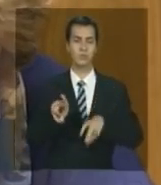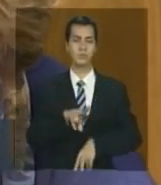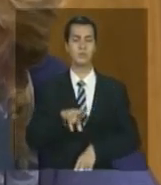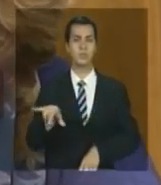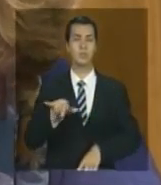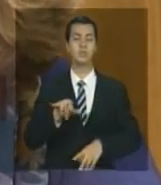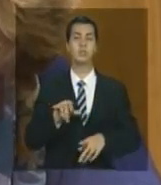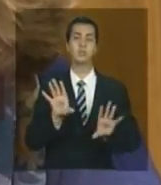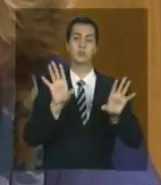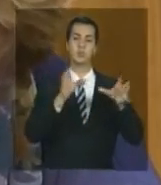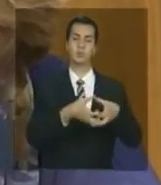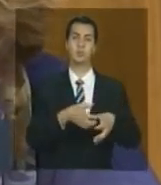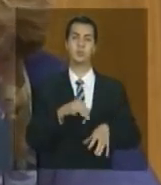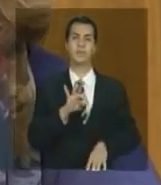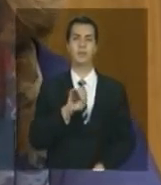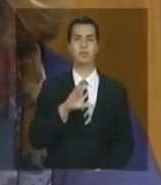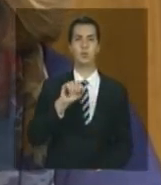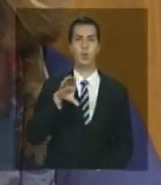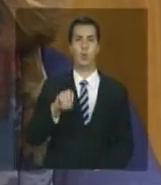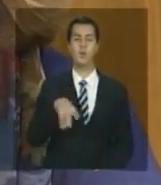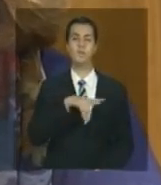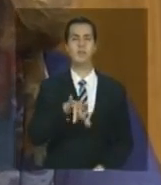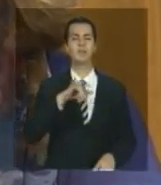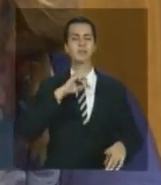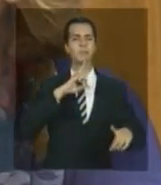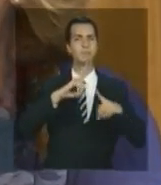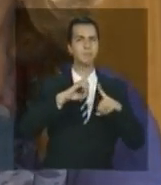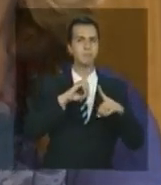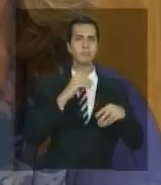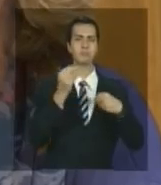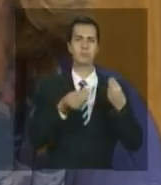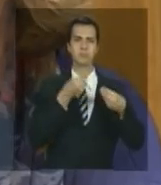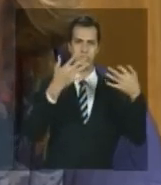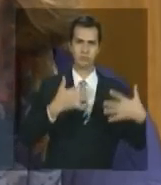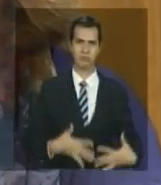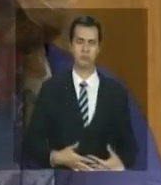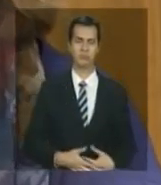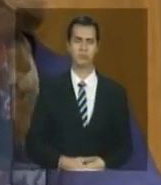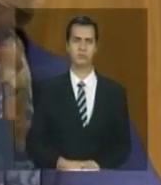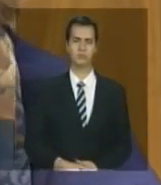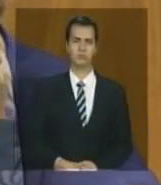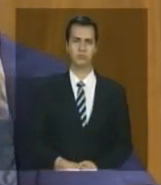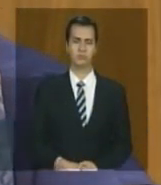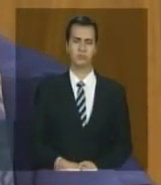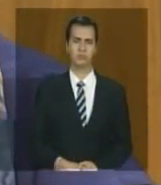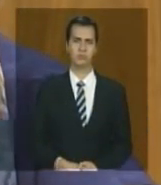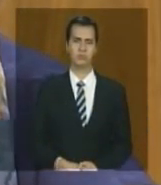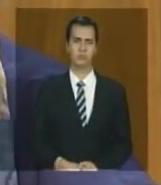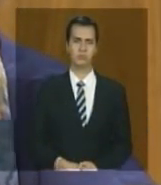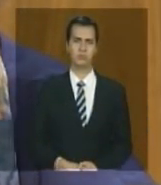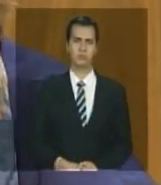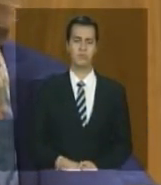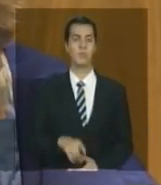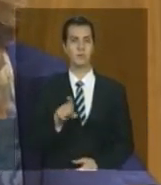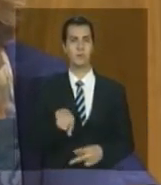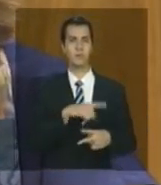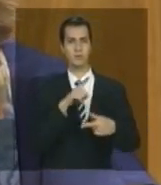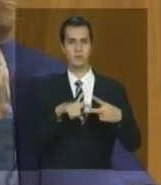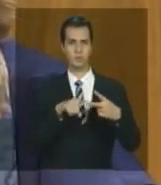constituir esse grupo técnico para tratar de maiores detalhes. No que diz respeito à sua segunda